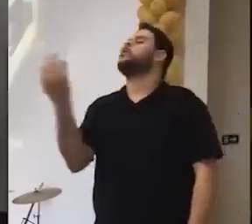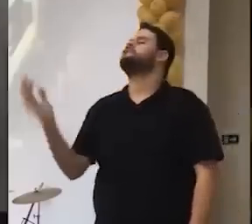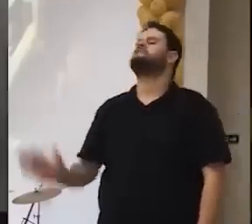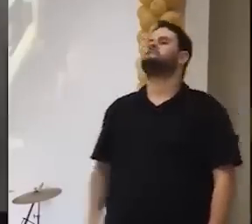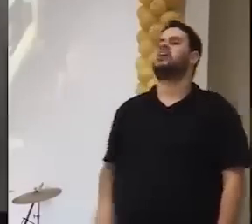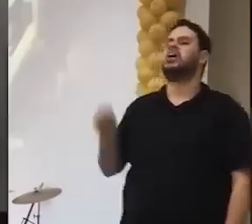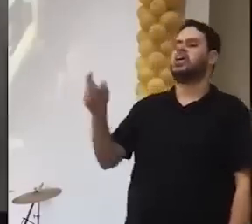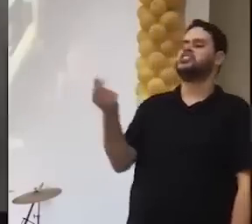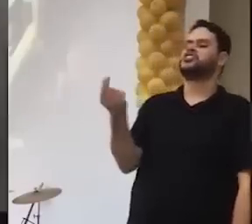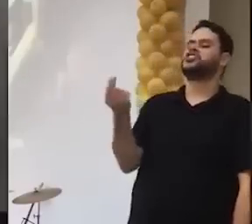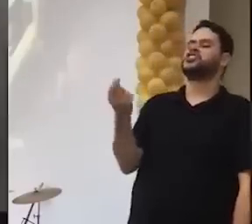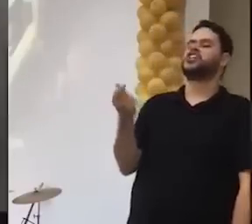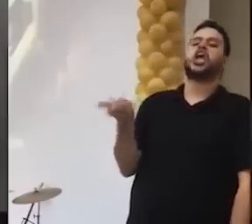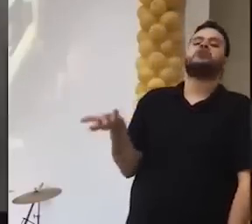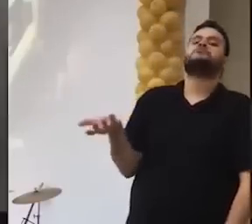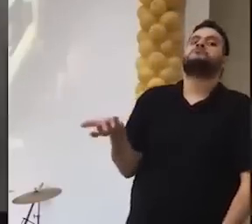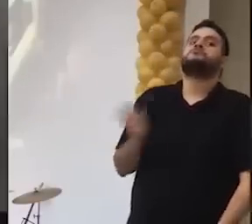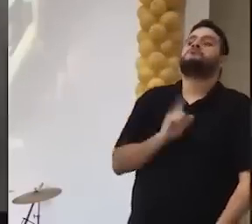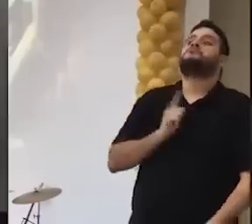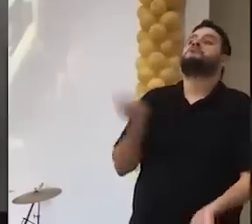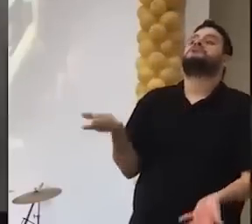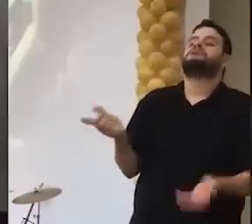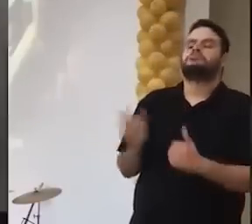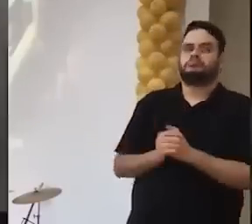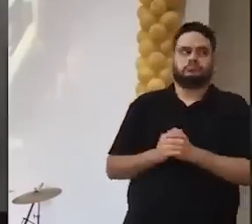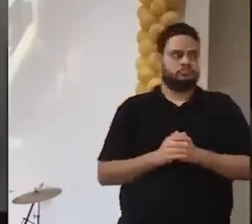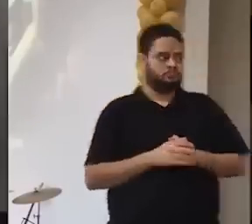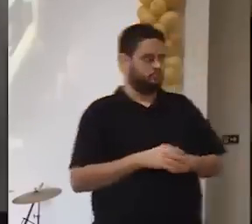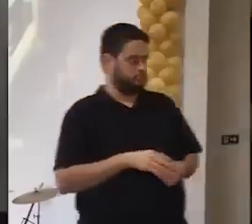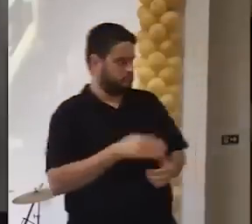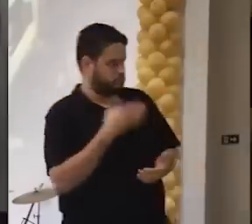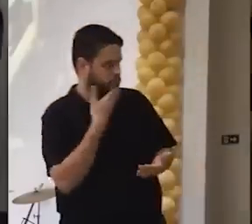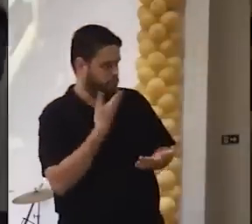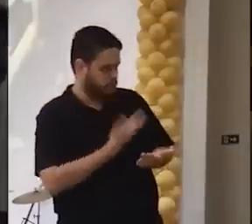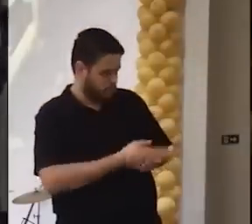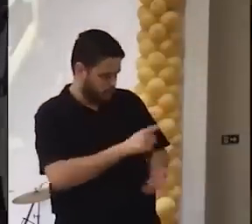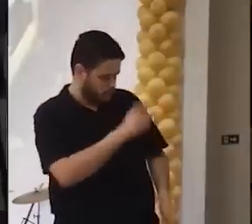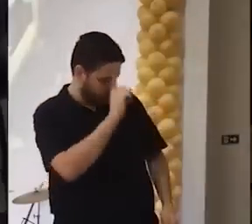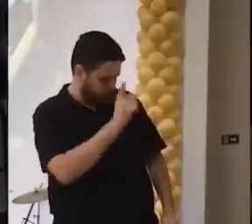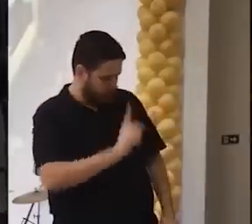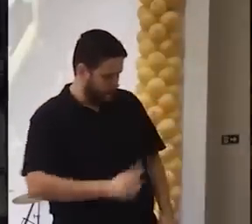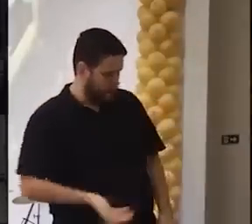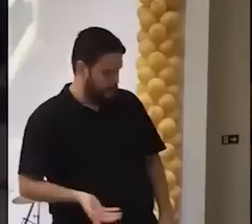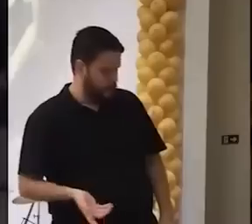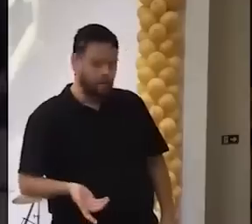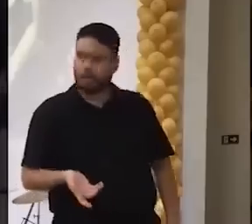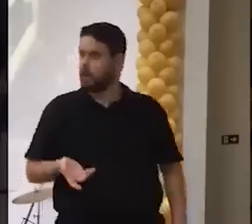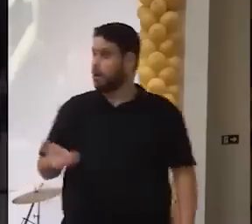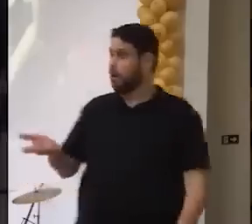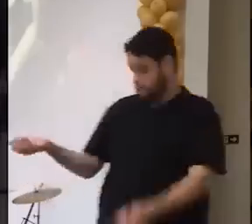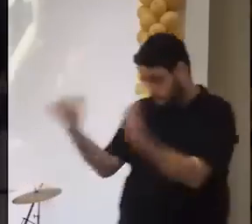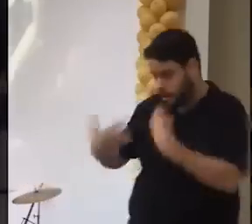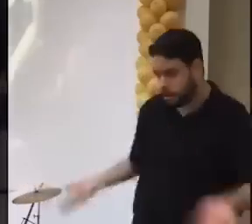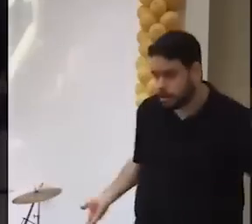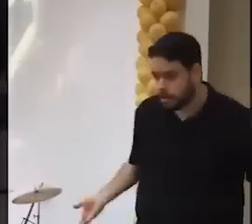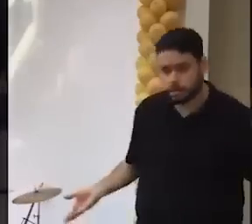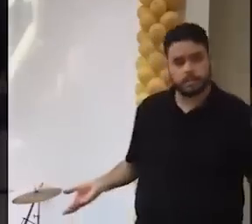O contador, muito surpreso com a pergunta, diz: você não sabe? Me conta.